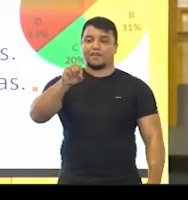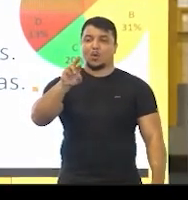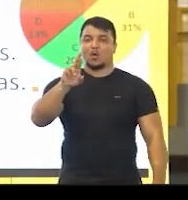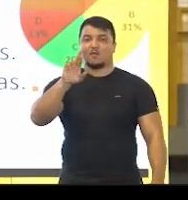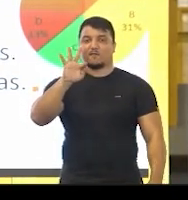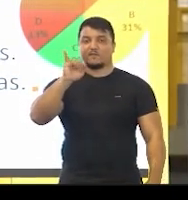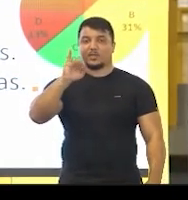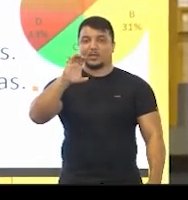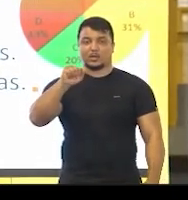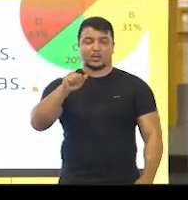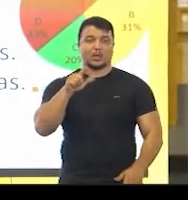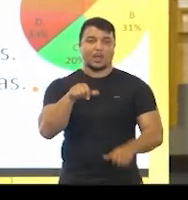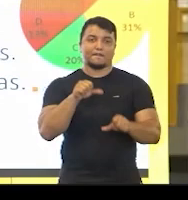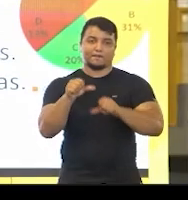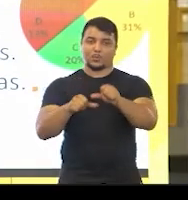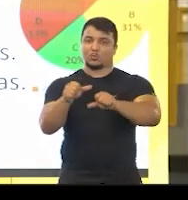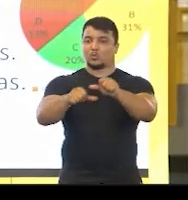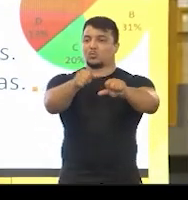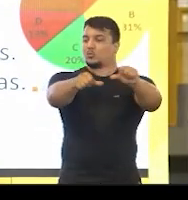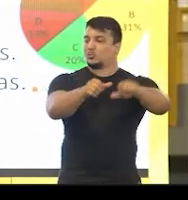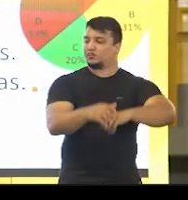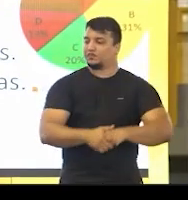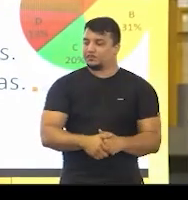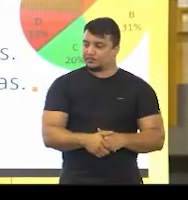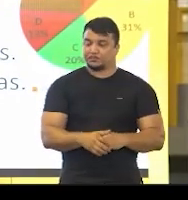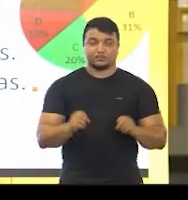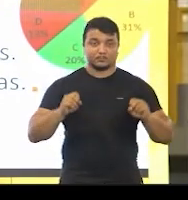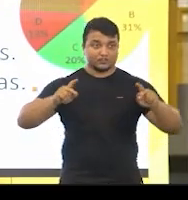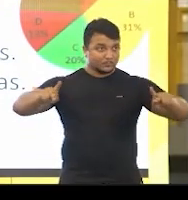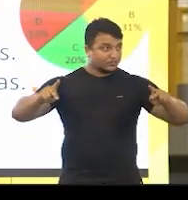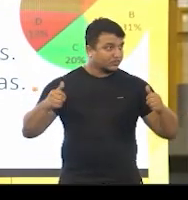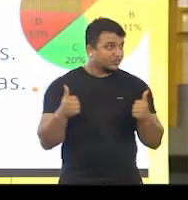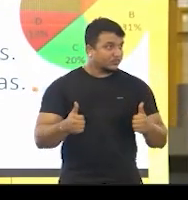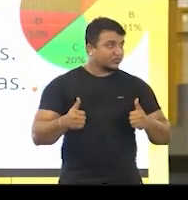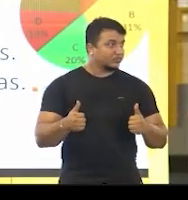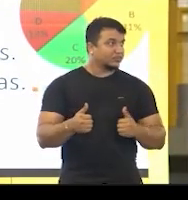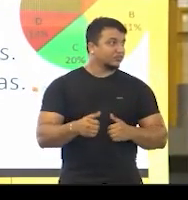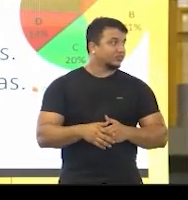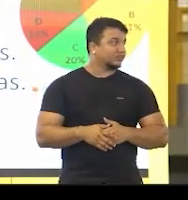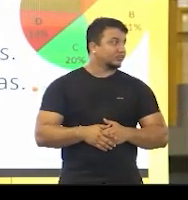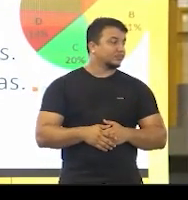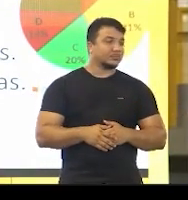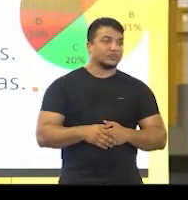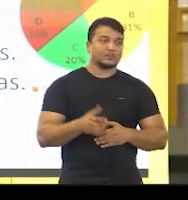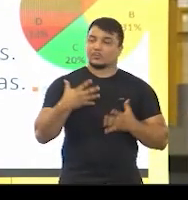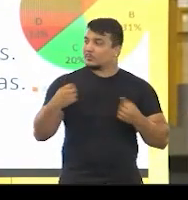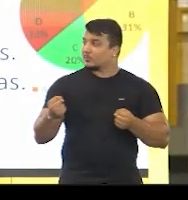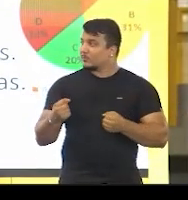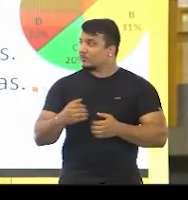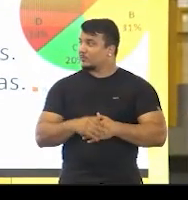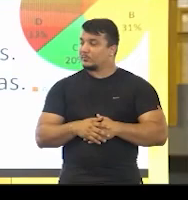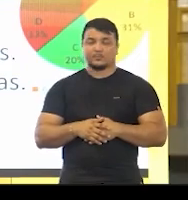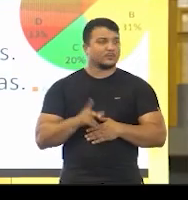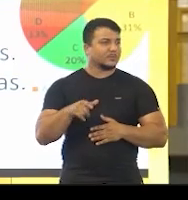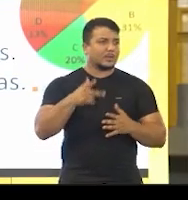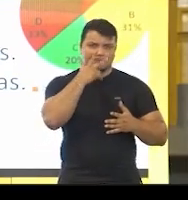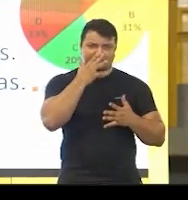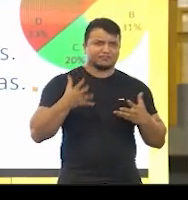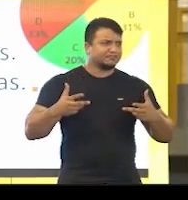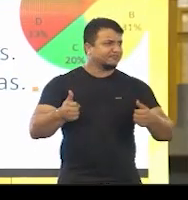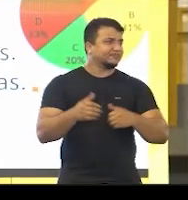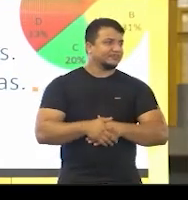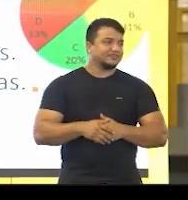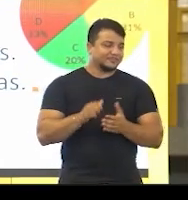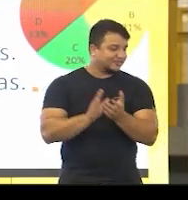metamórfica. Ok? De boa? Marden Moura? A rocha, rapaz, o homem é o showman,